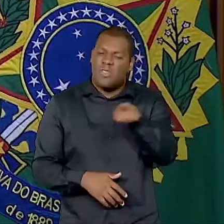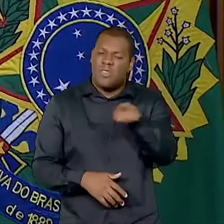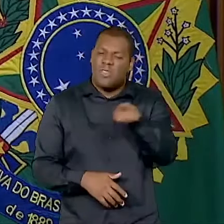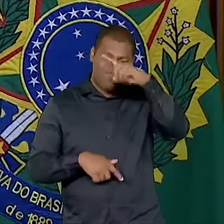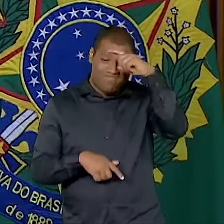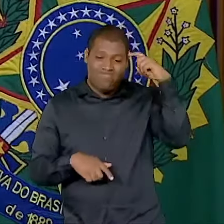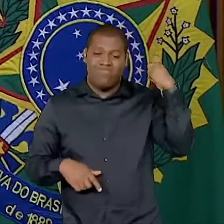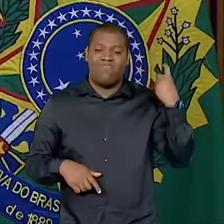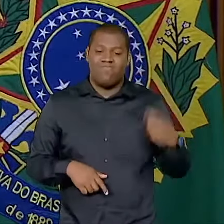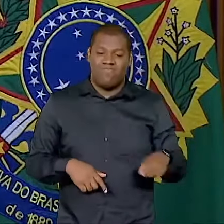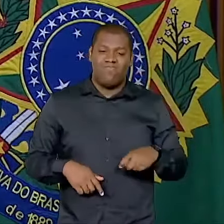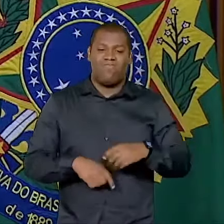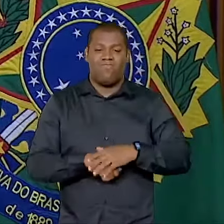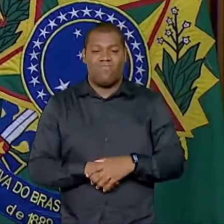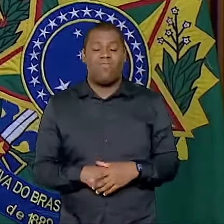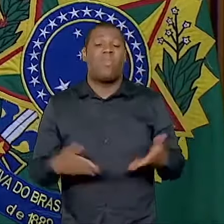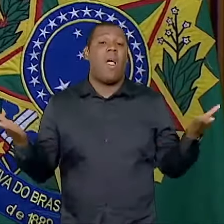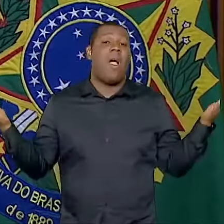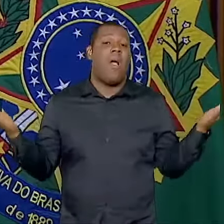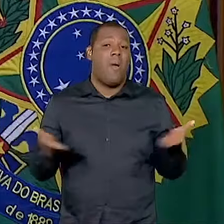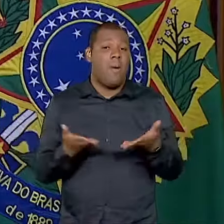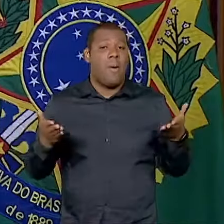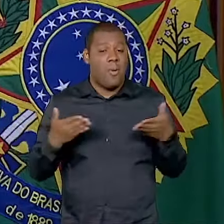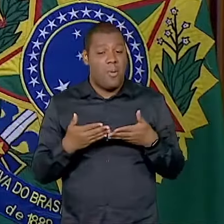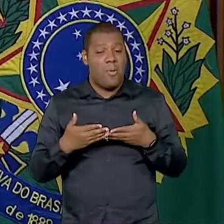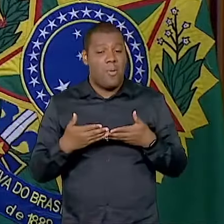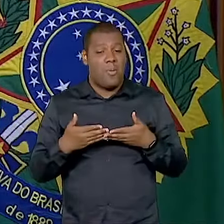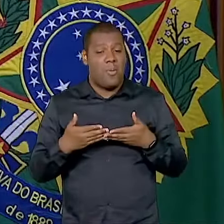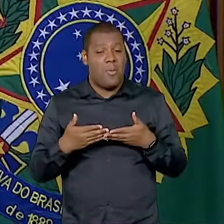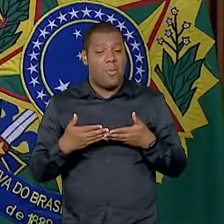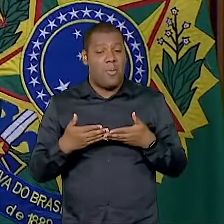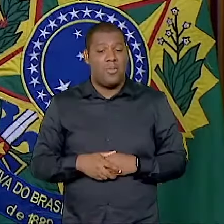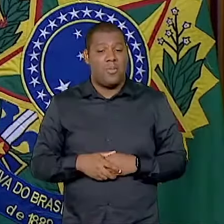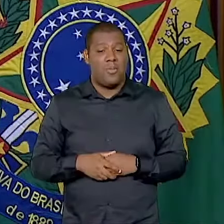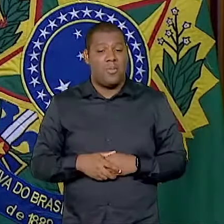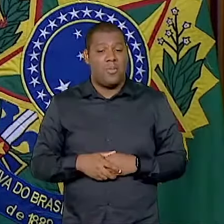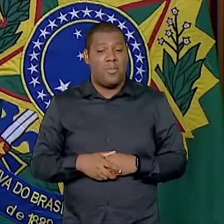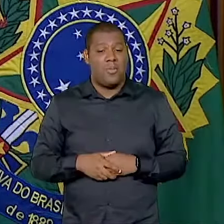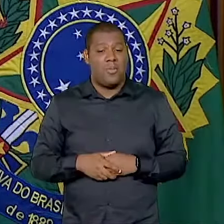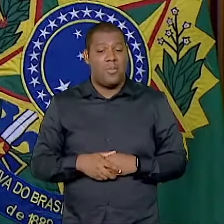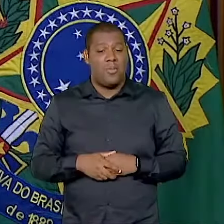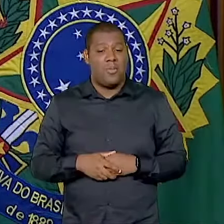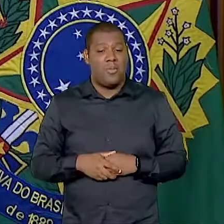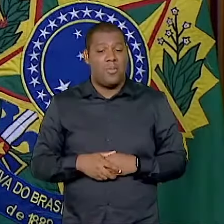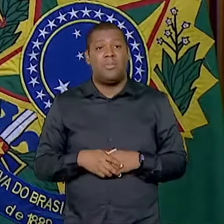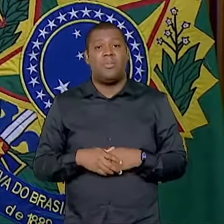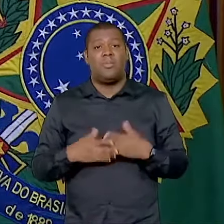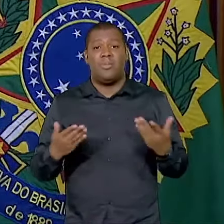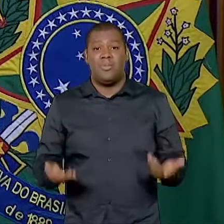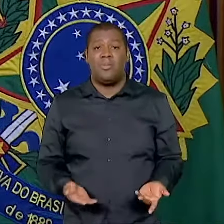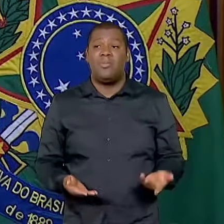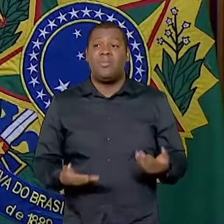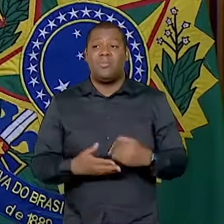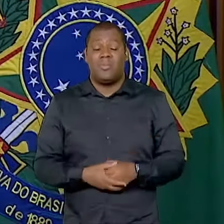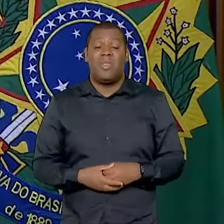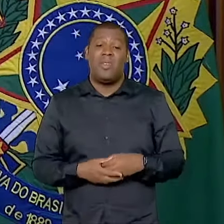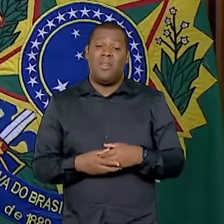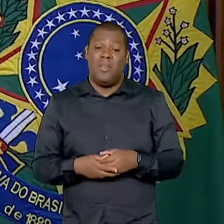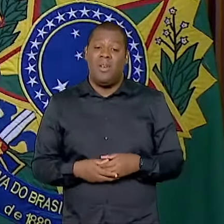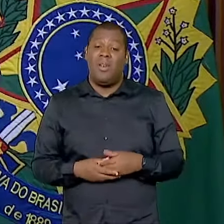muito trabalho, eu sei que agora começa, sabe, o pessoal, ah, porque no meu ministério estão cortando um pouquinho de dinheiro, no meu ministério